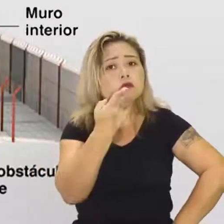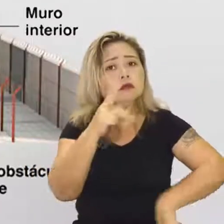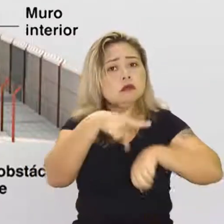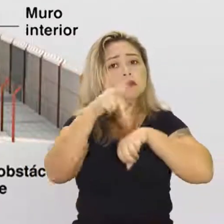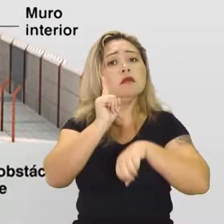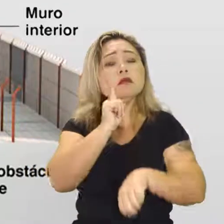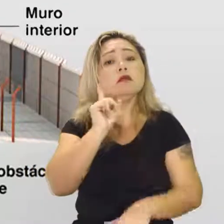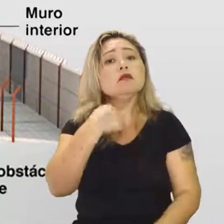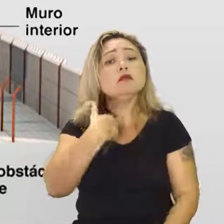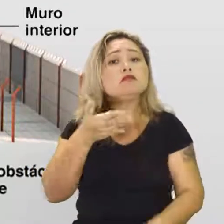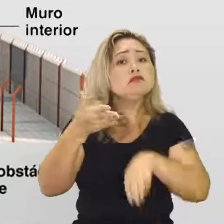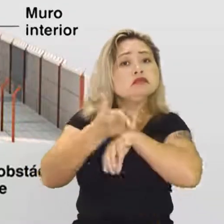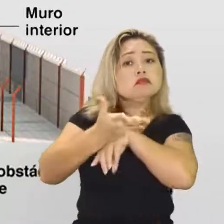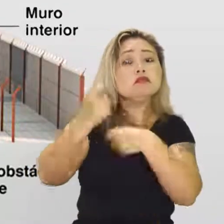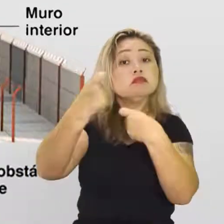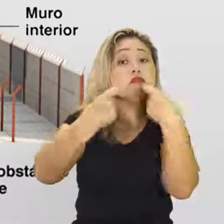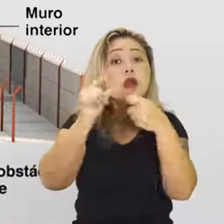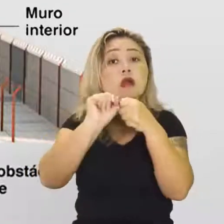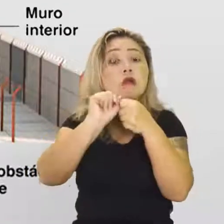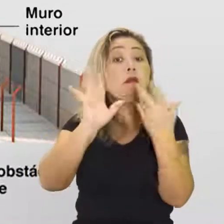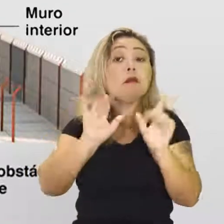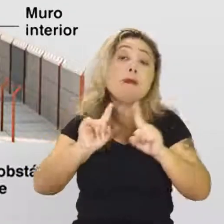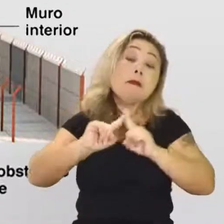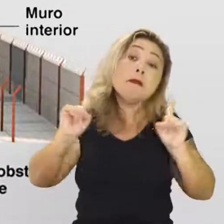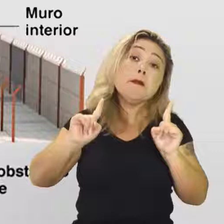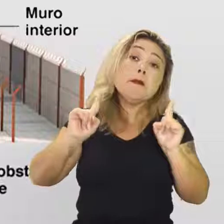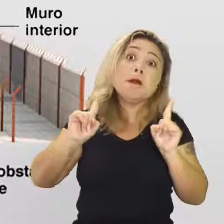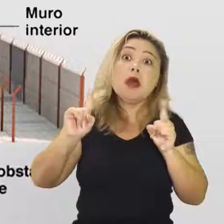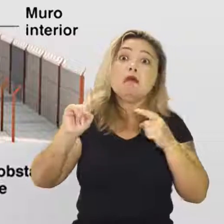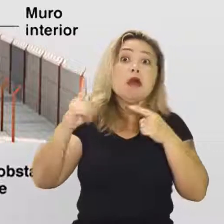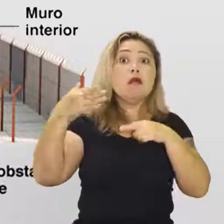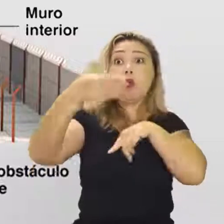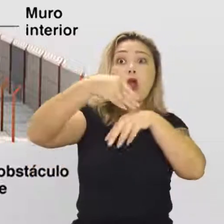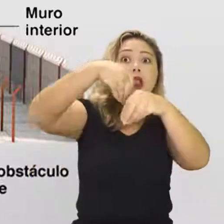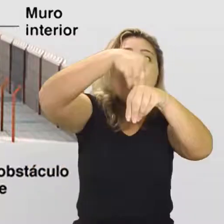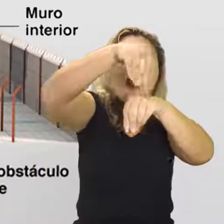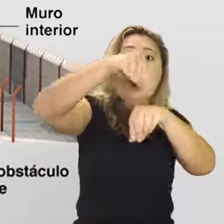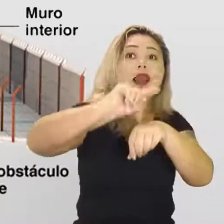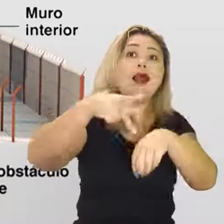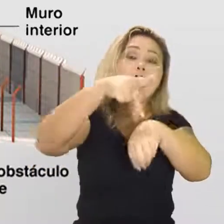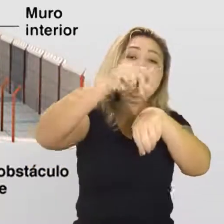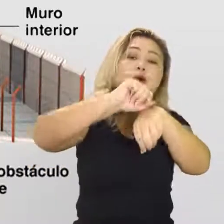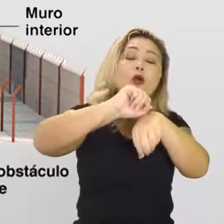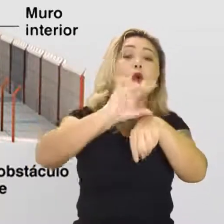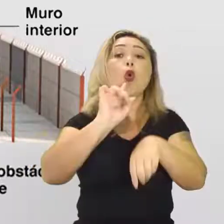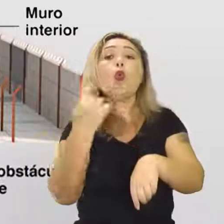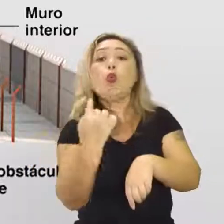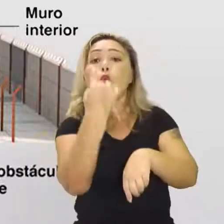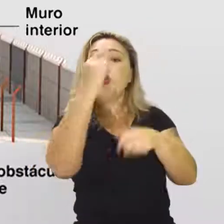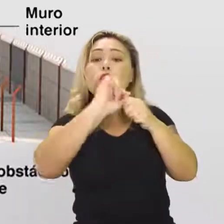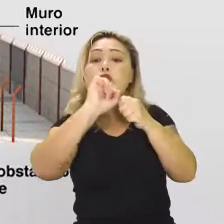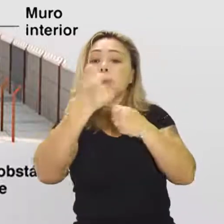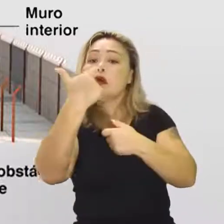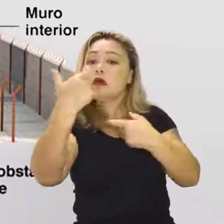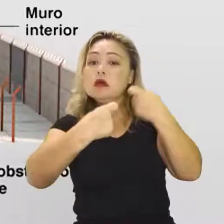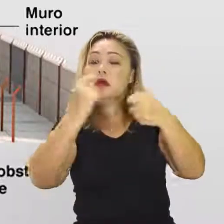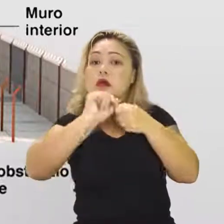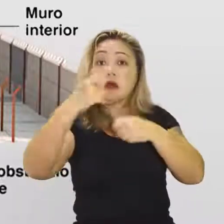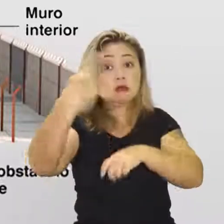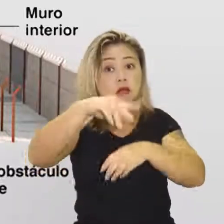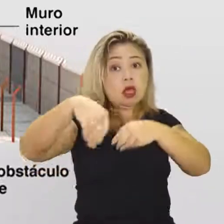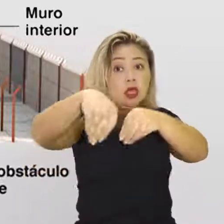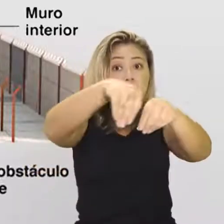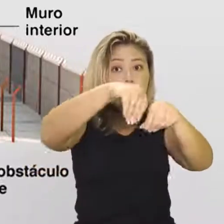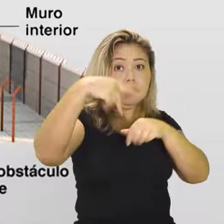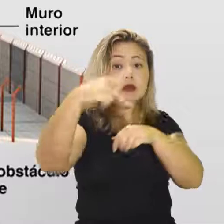Unidos, ele participa da guerra, mas ele não vai ter ataque em seu território. O único ataque que ele vai ter na Segunda Guerra Mundial em seu